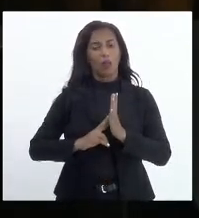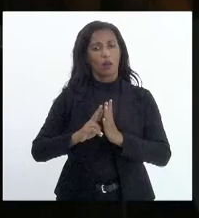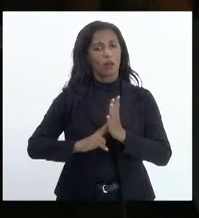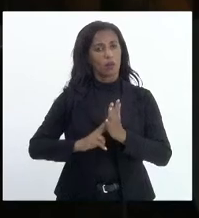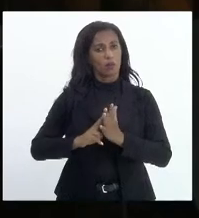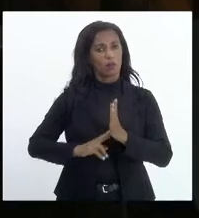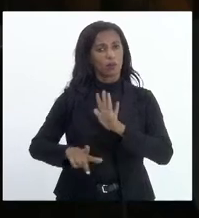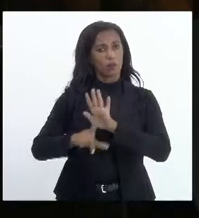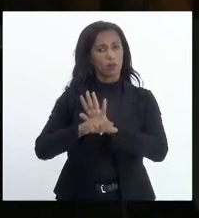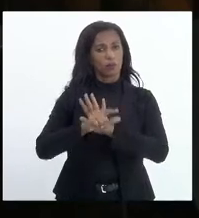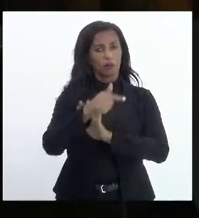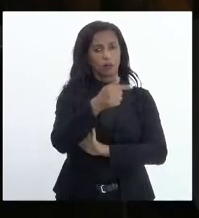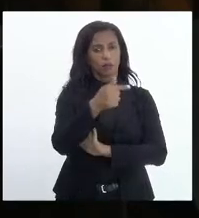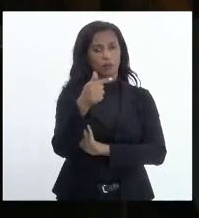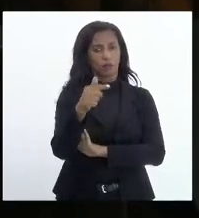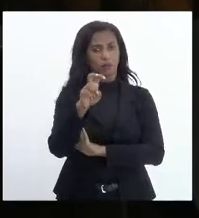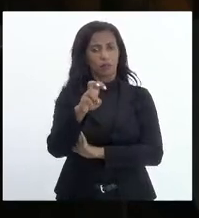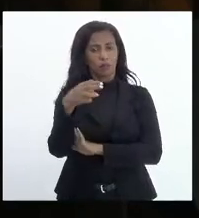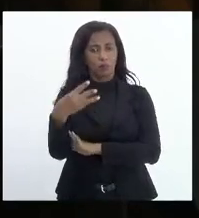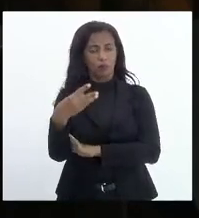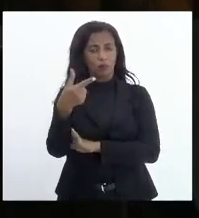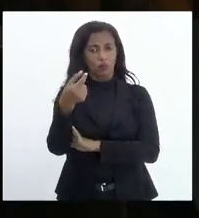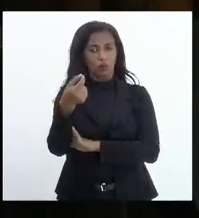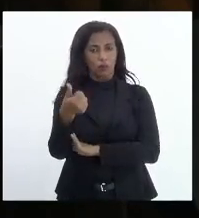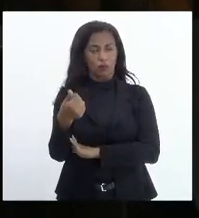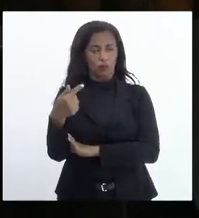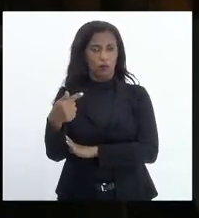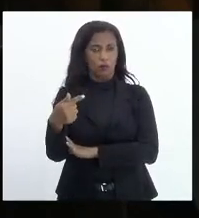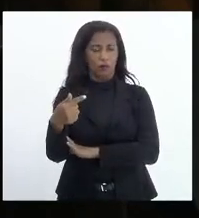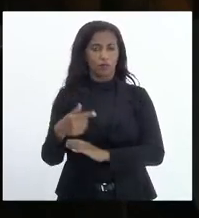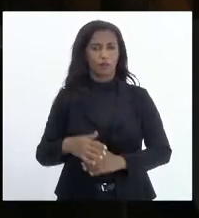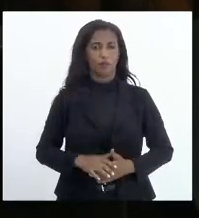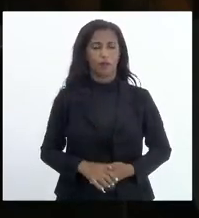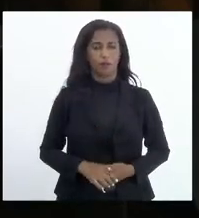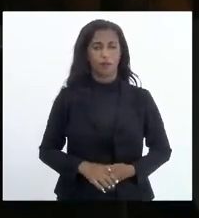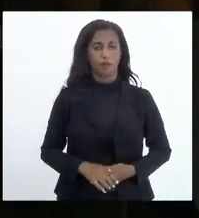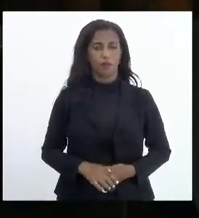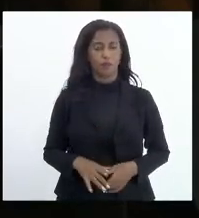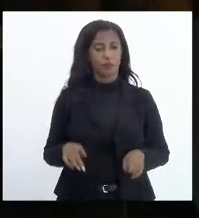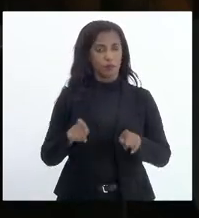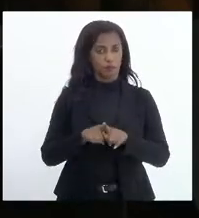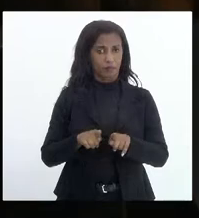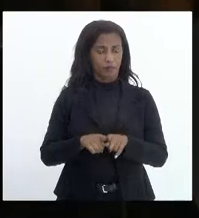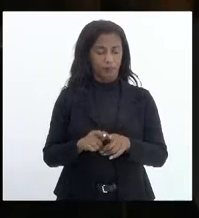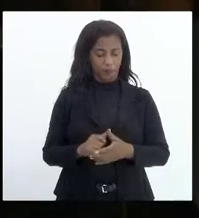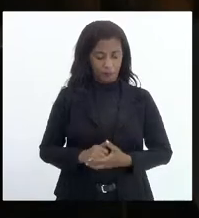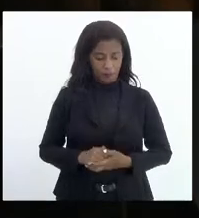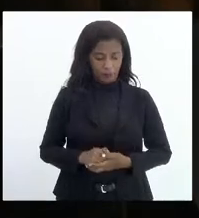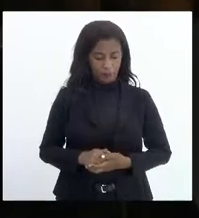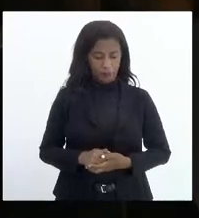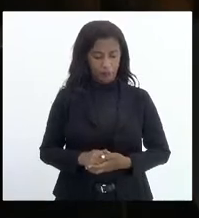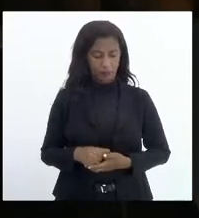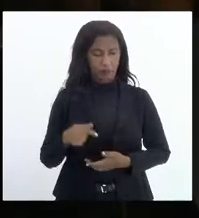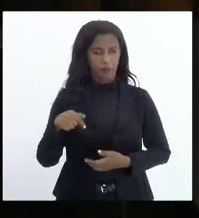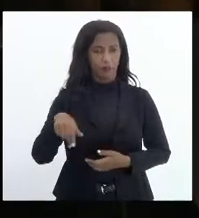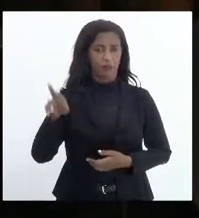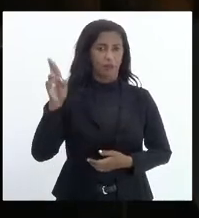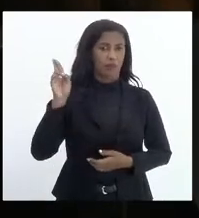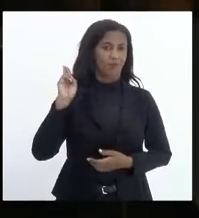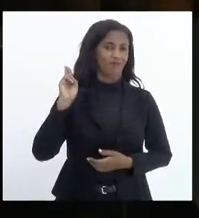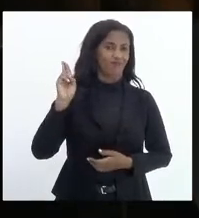Nº 7753 de 17 e considerando que é